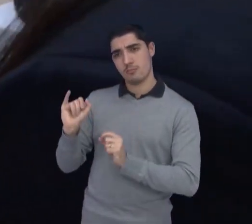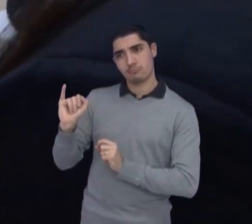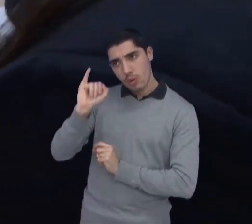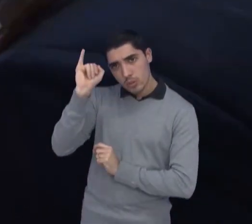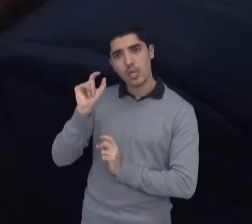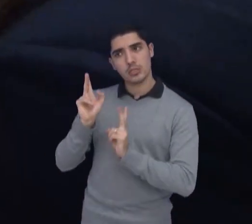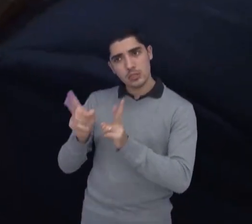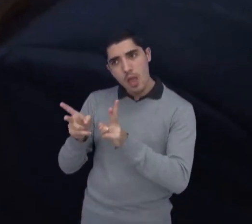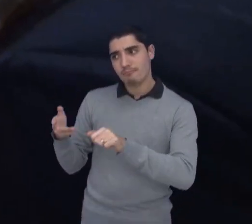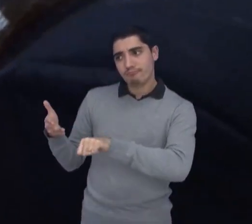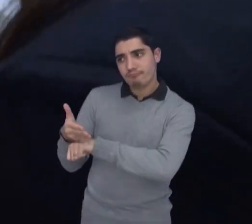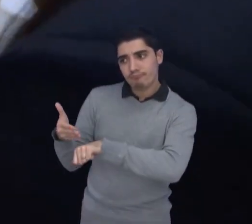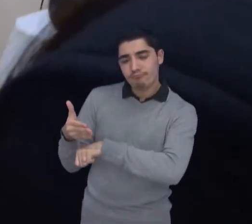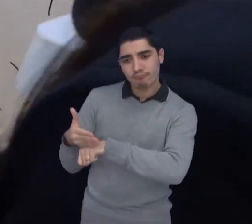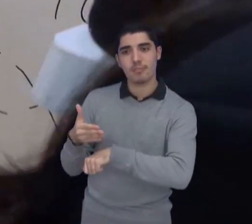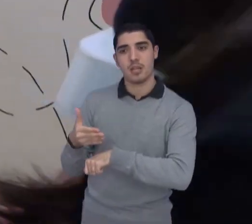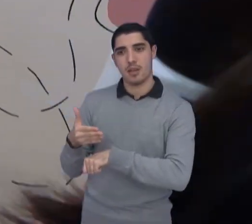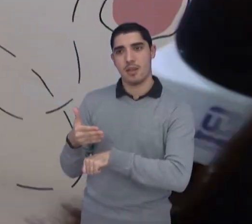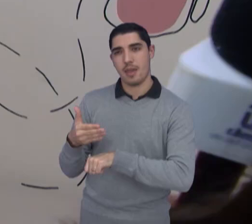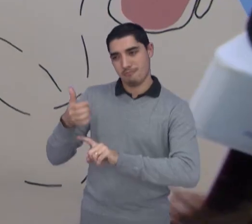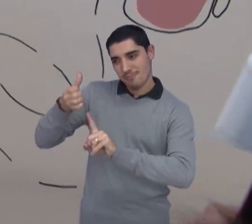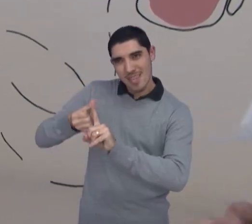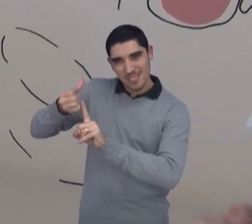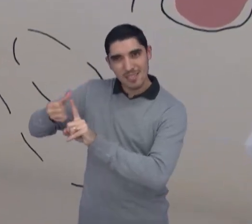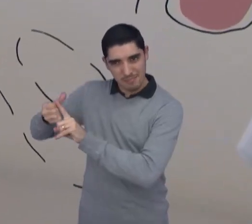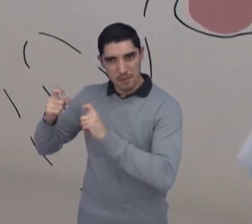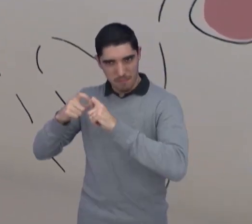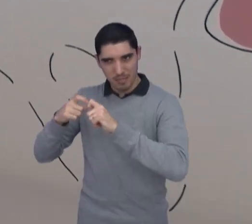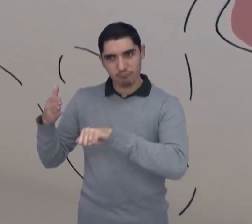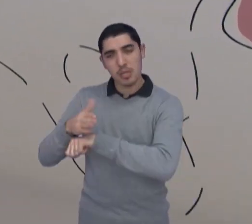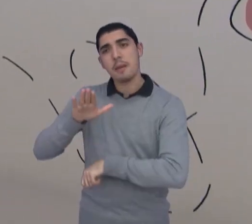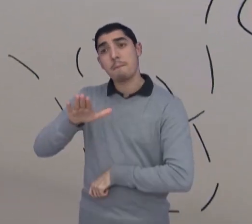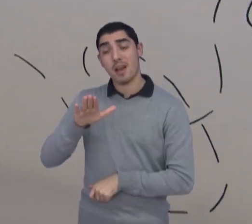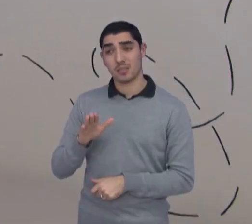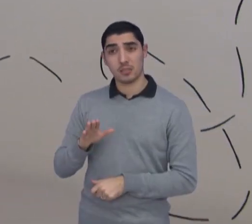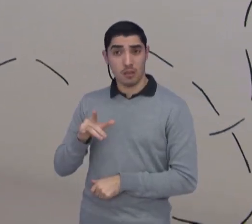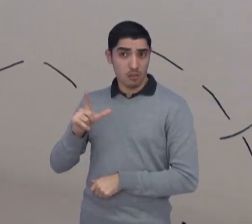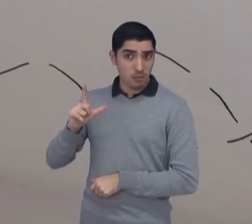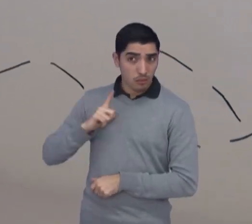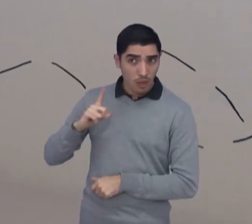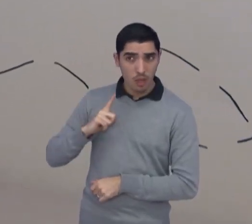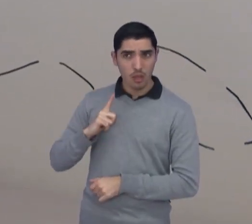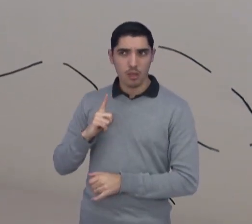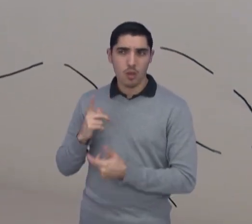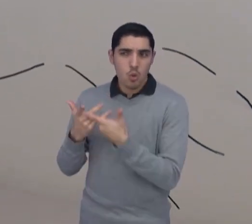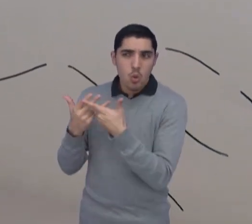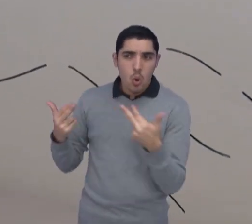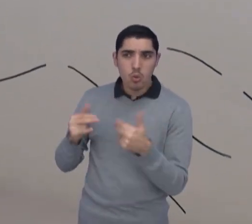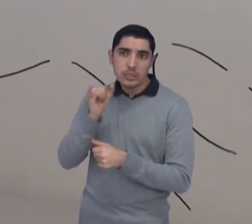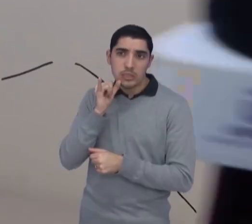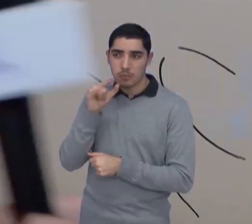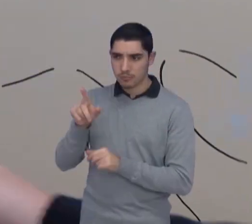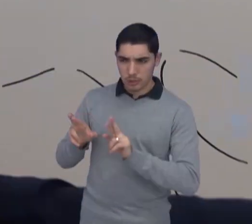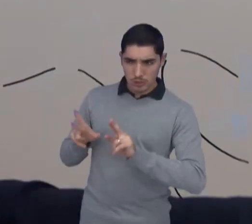essa frequência visitando um médico, né? Mas, assim, nessa fase da vida em específico, tem alguma coisa de diferente que a gente precise notar